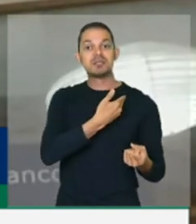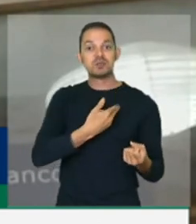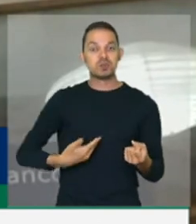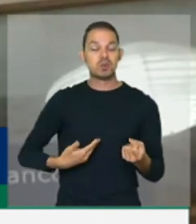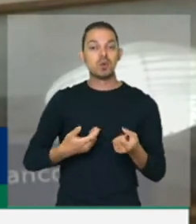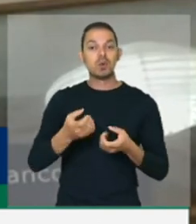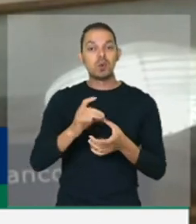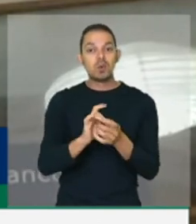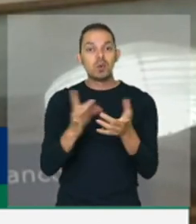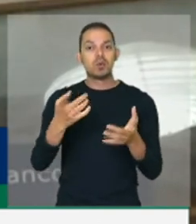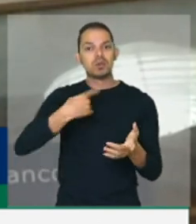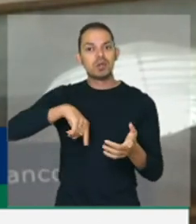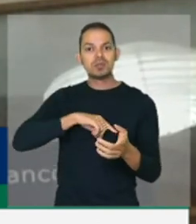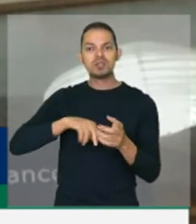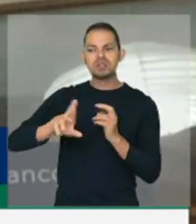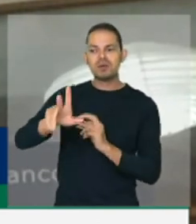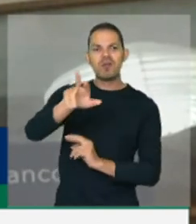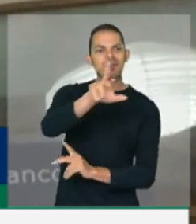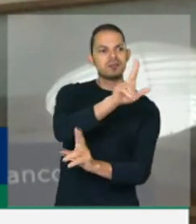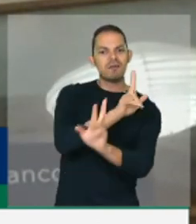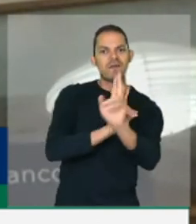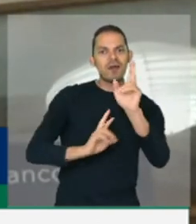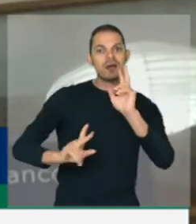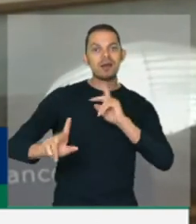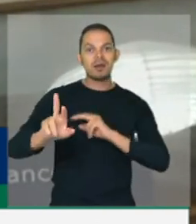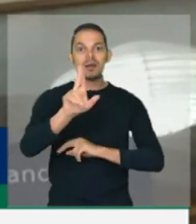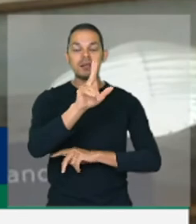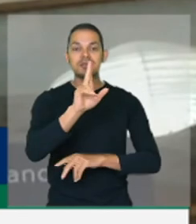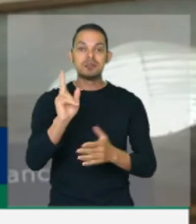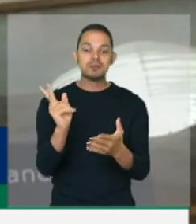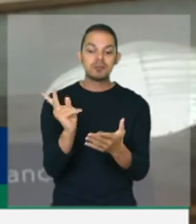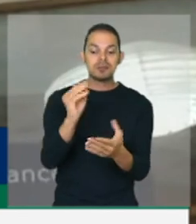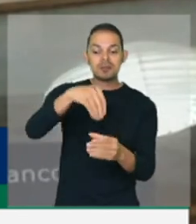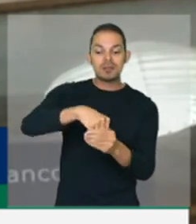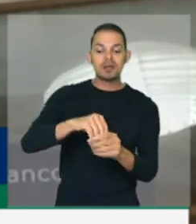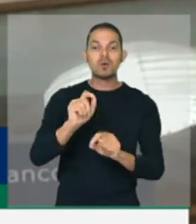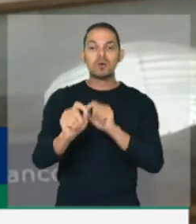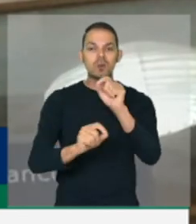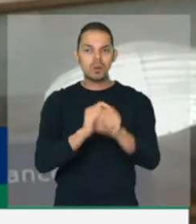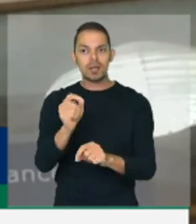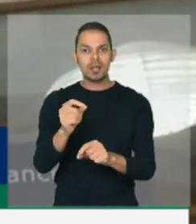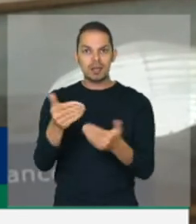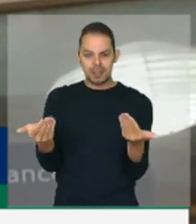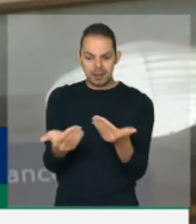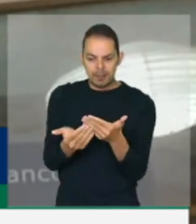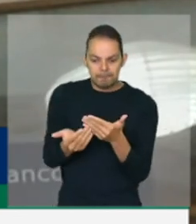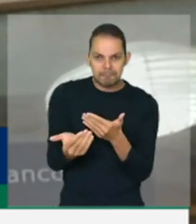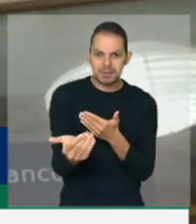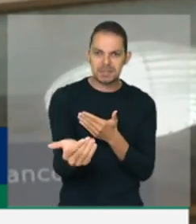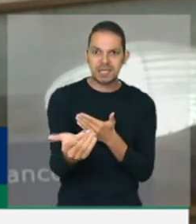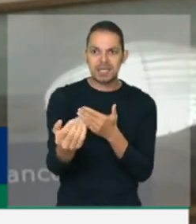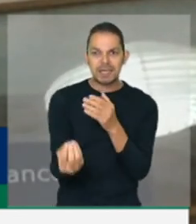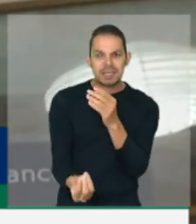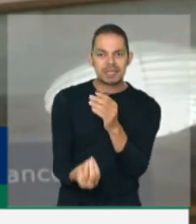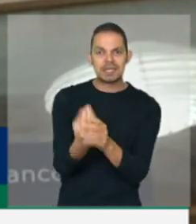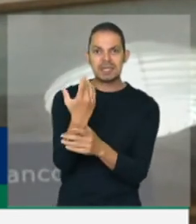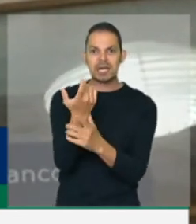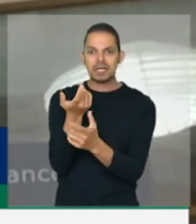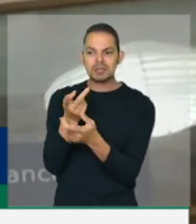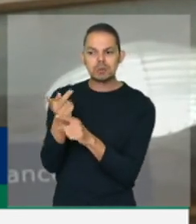É a defesa das nossas diferenças. E aí entra um elemento muito importante. Não podemos, a partir deste ato, criar uma caça às